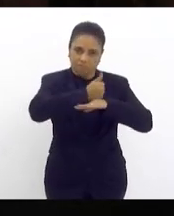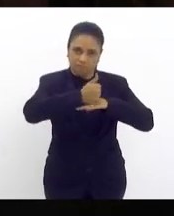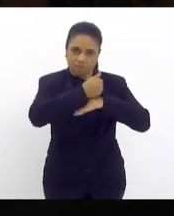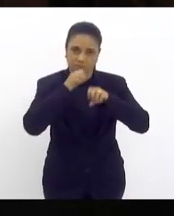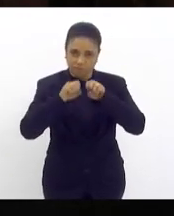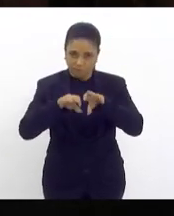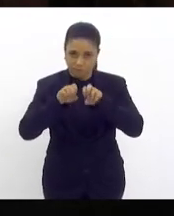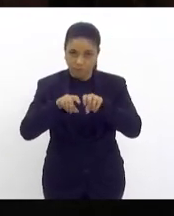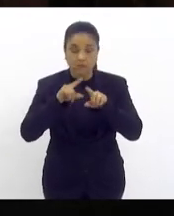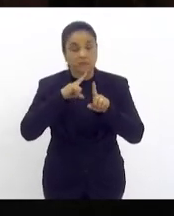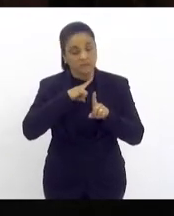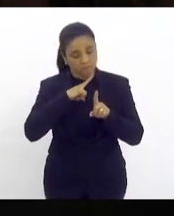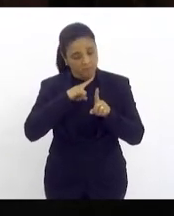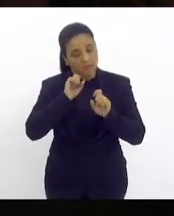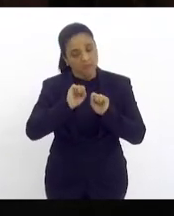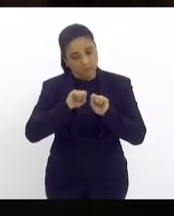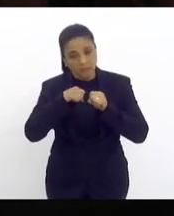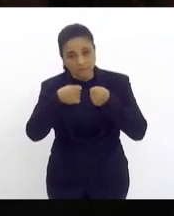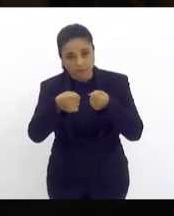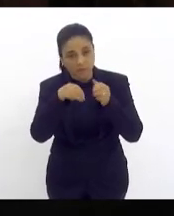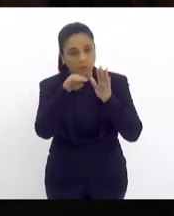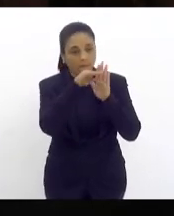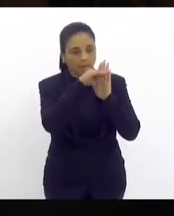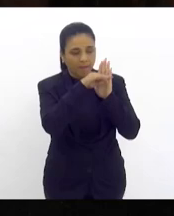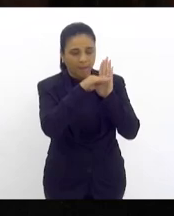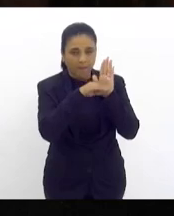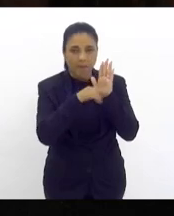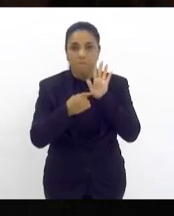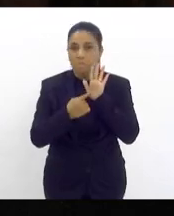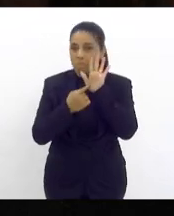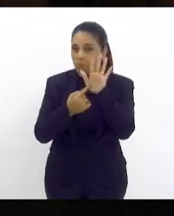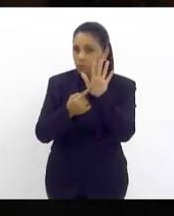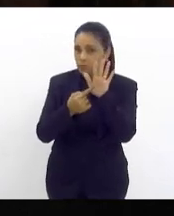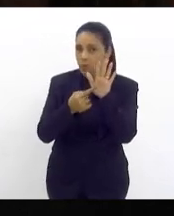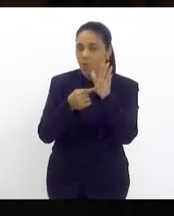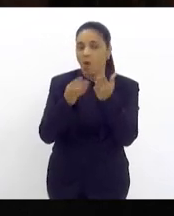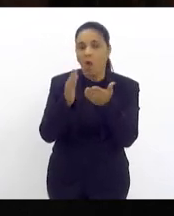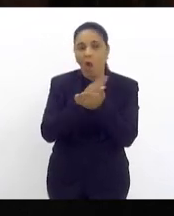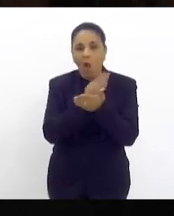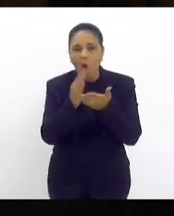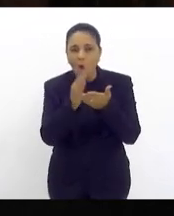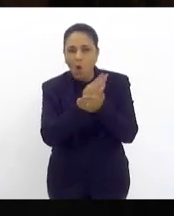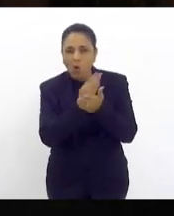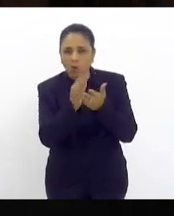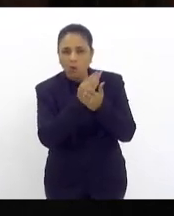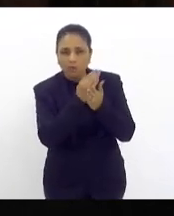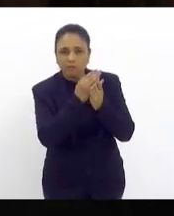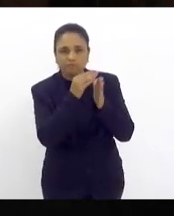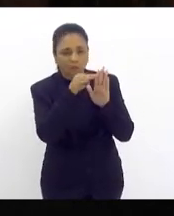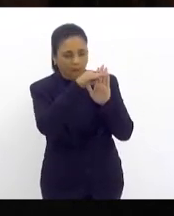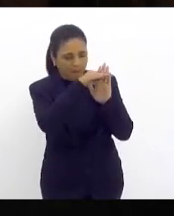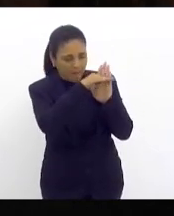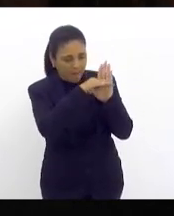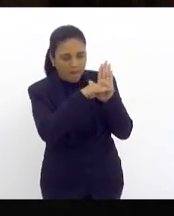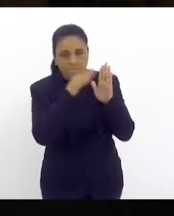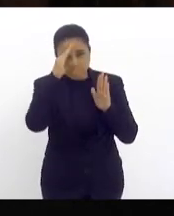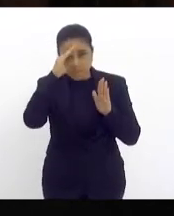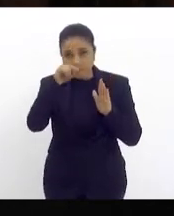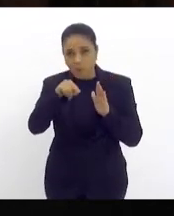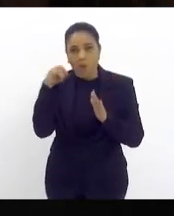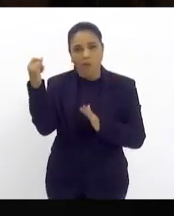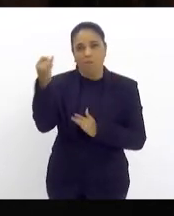defendemos algumas pautas e apresentamos algumas questões que para nós são importantes primeiro